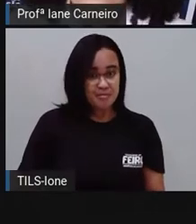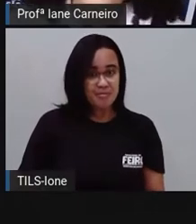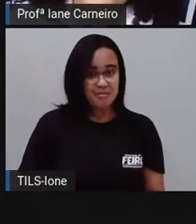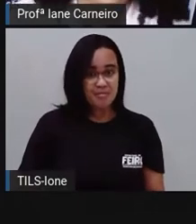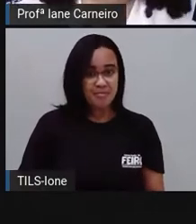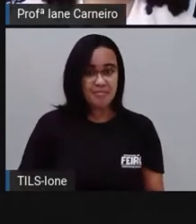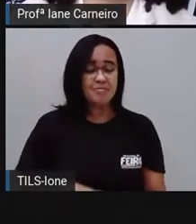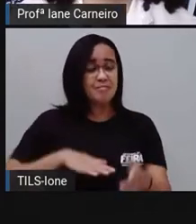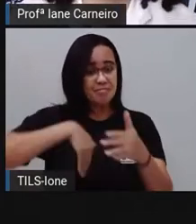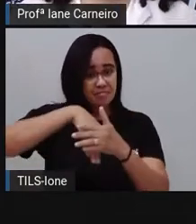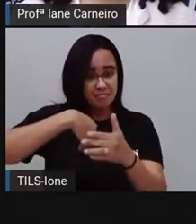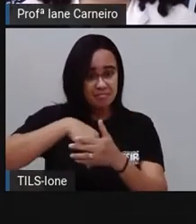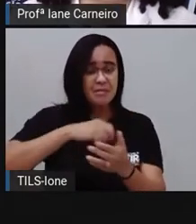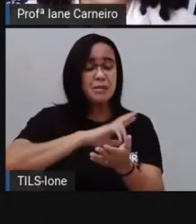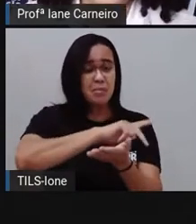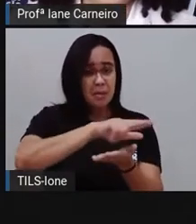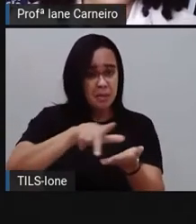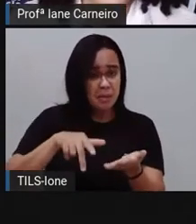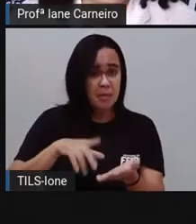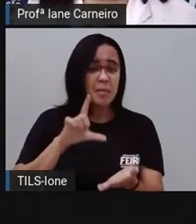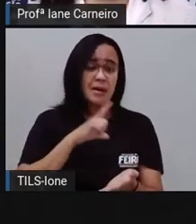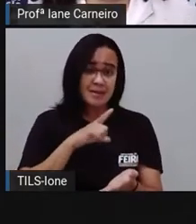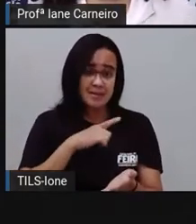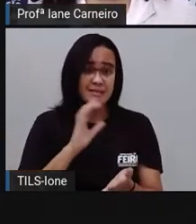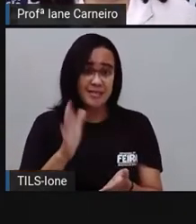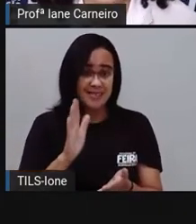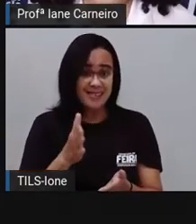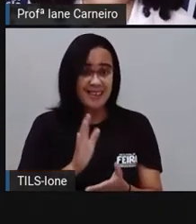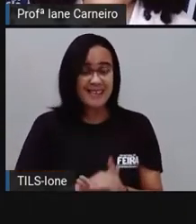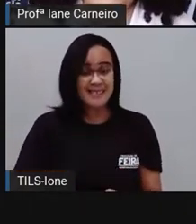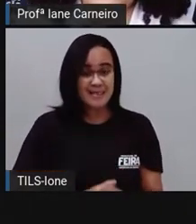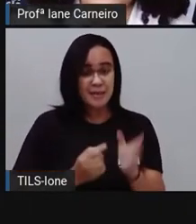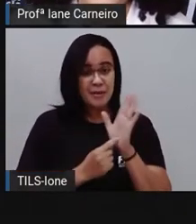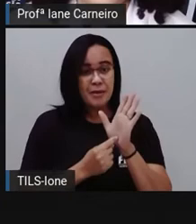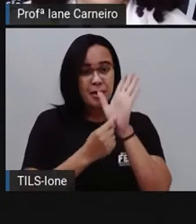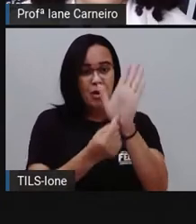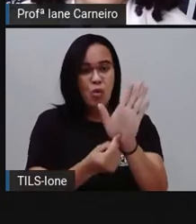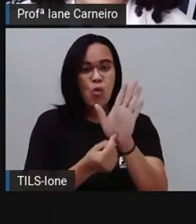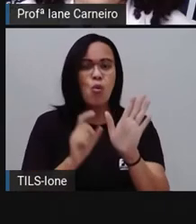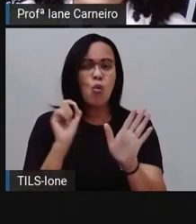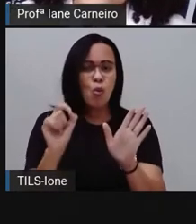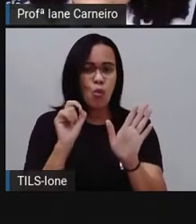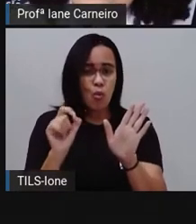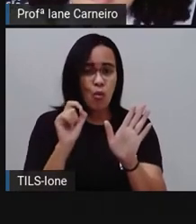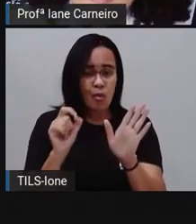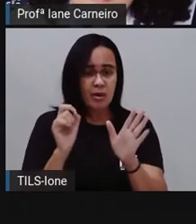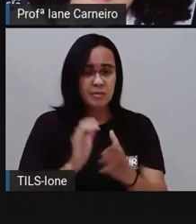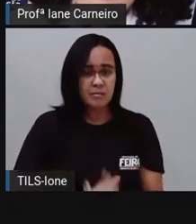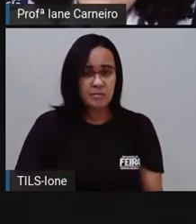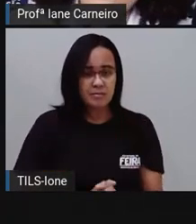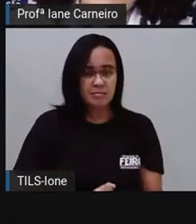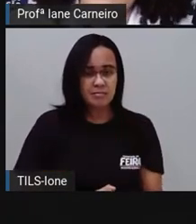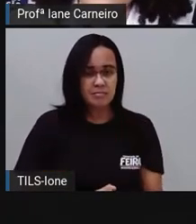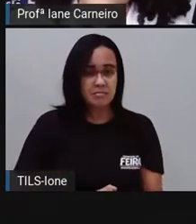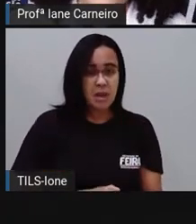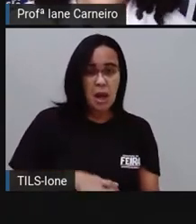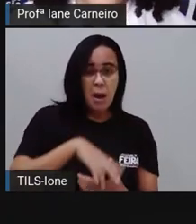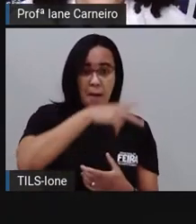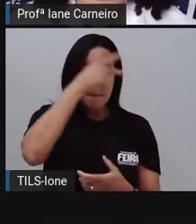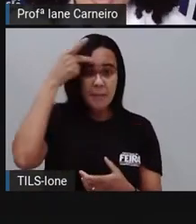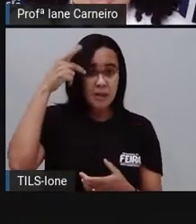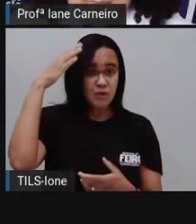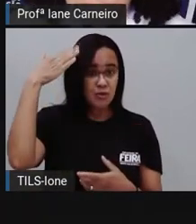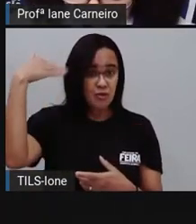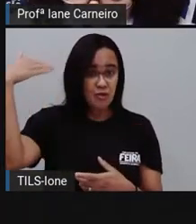jogaram em todos esses times e na seleção. Tá joia? Agora, para mostrar para vocês, artistas, né, que